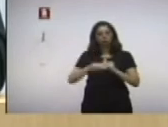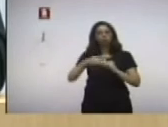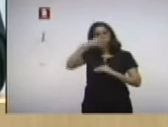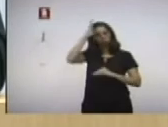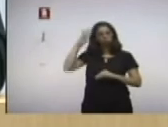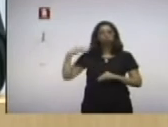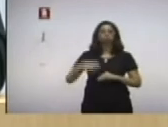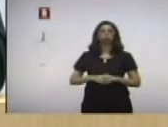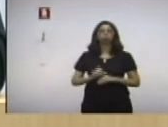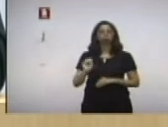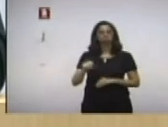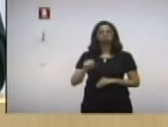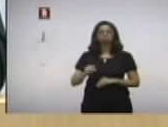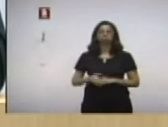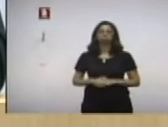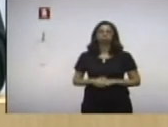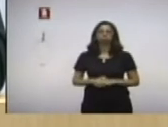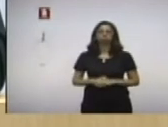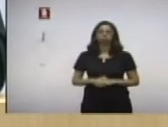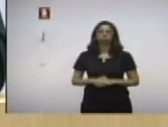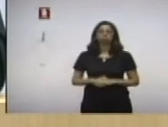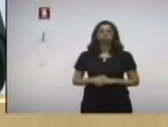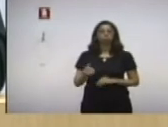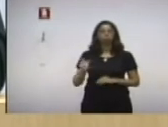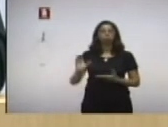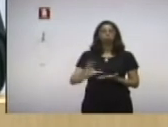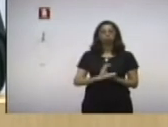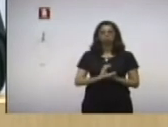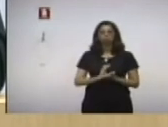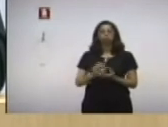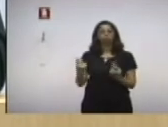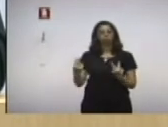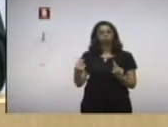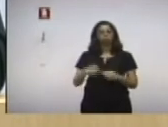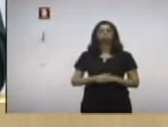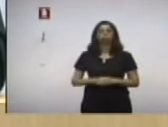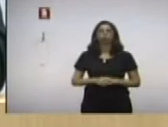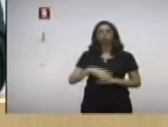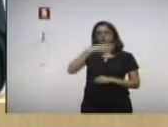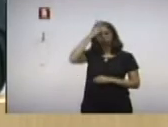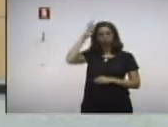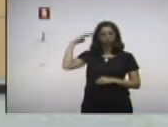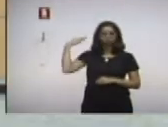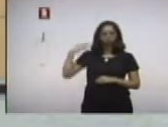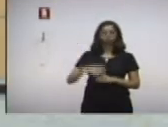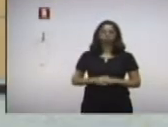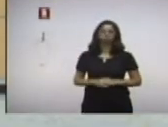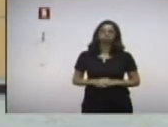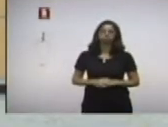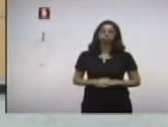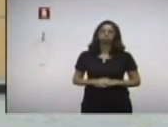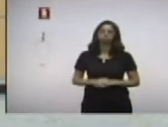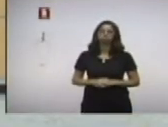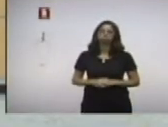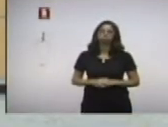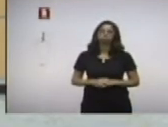emendas a vereadora Então sou favorável desde já a orçamento e favorável desde já as emendas a vereadora